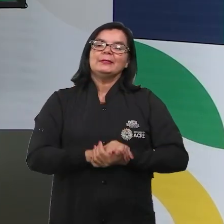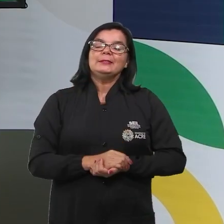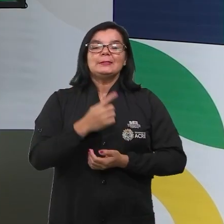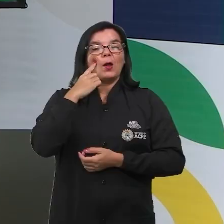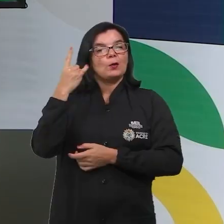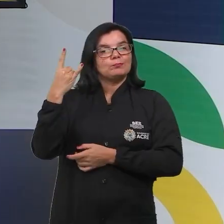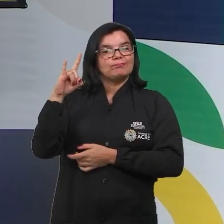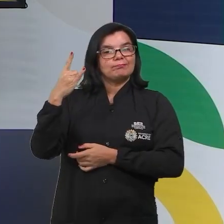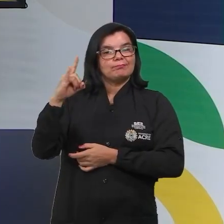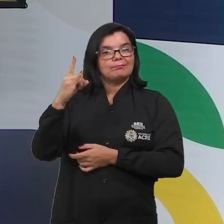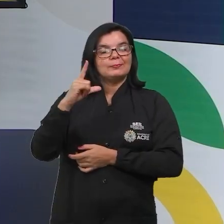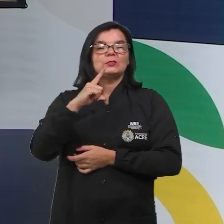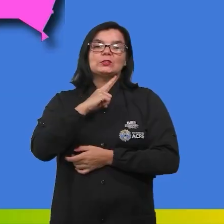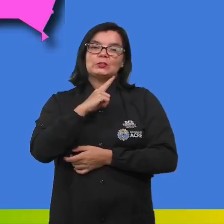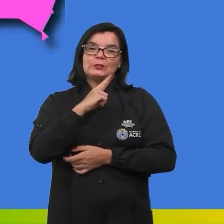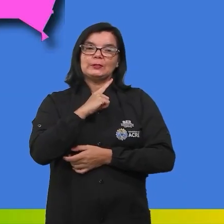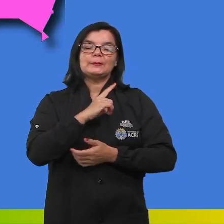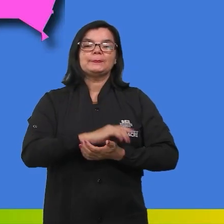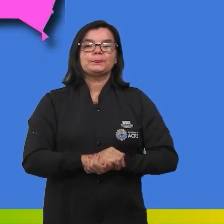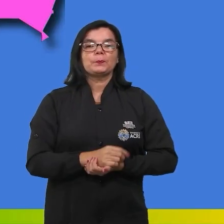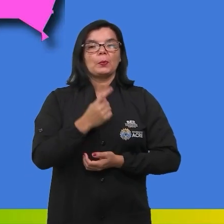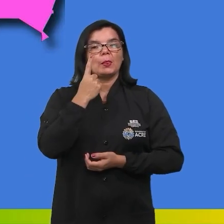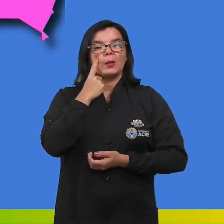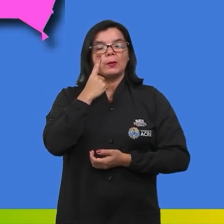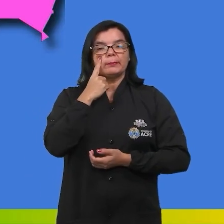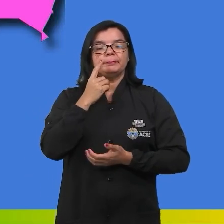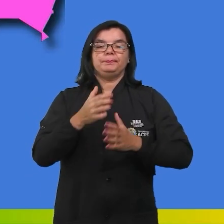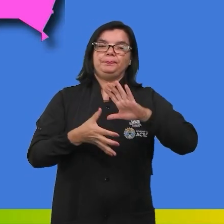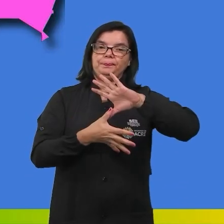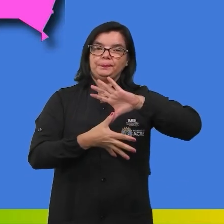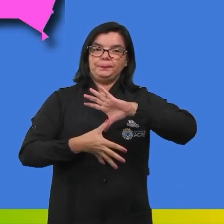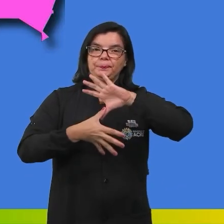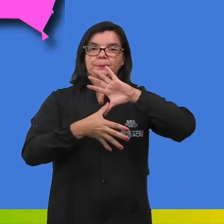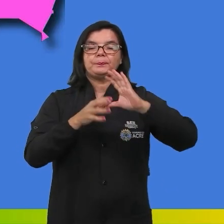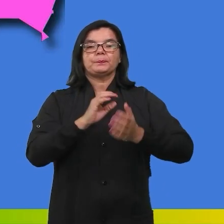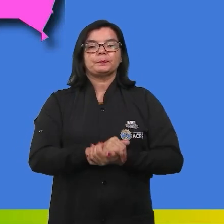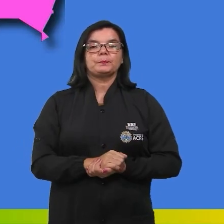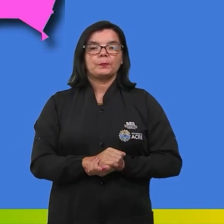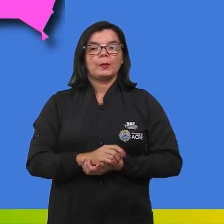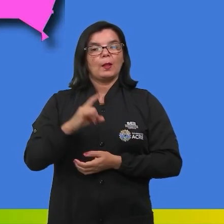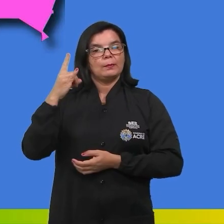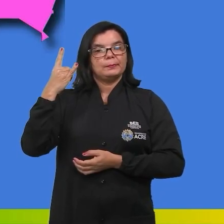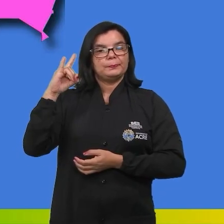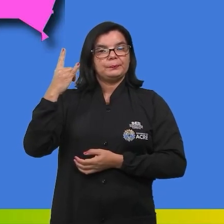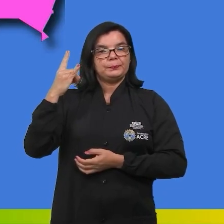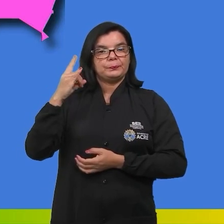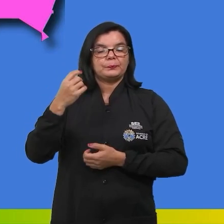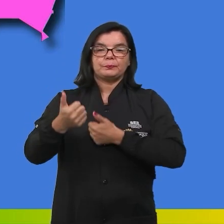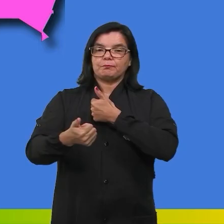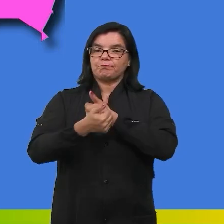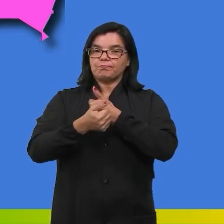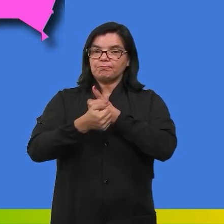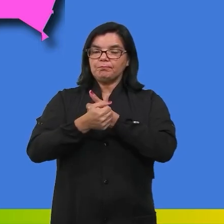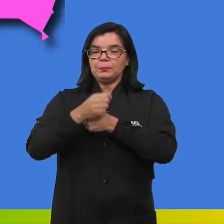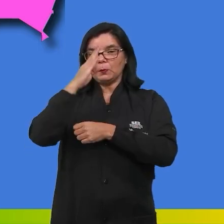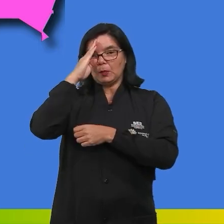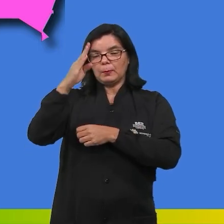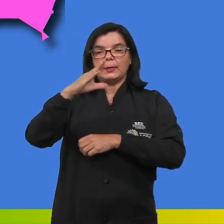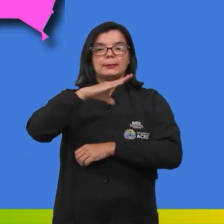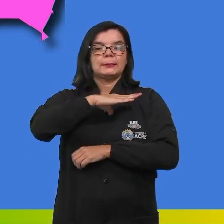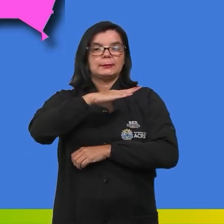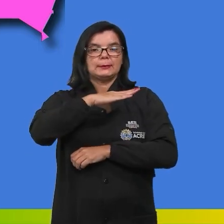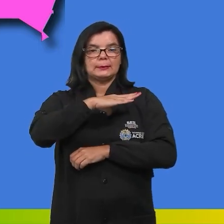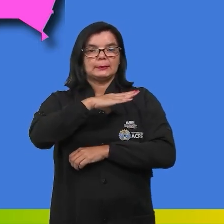a Bolívia, galerinha, vamos observar aqui no mapa. Aí temos o mapa da Bolívia com as principais, com as